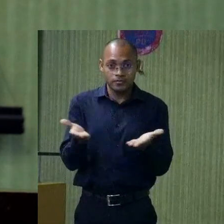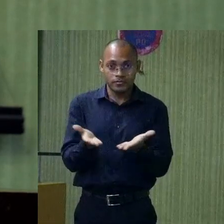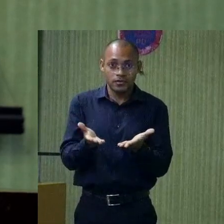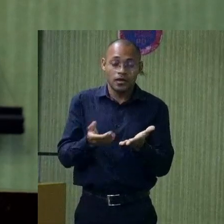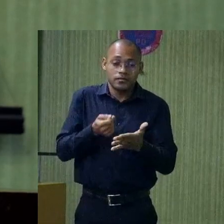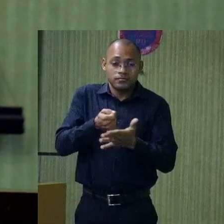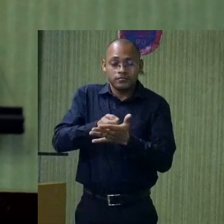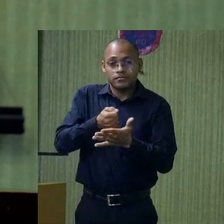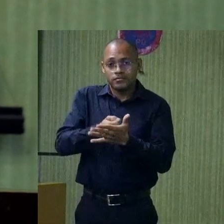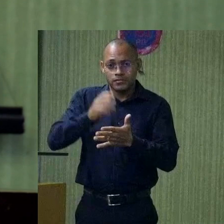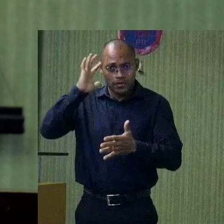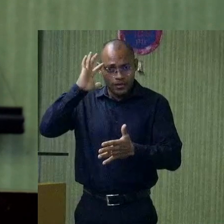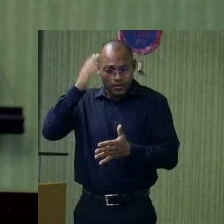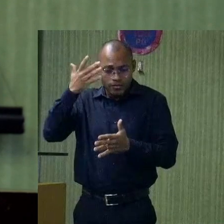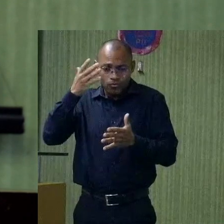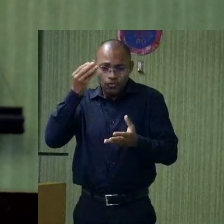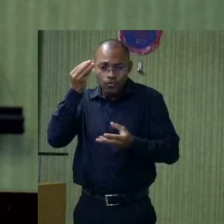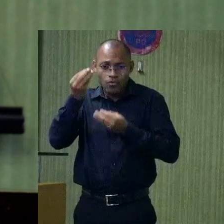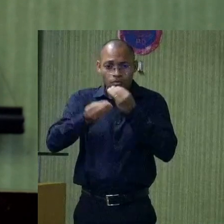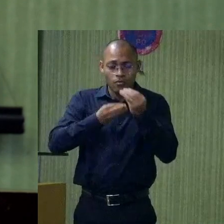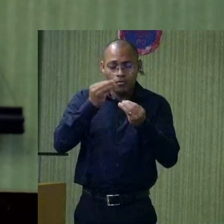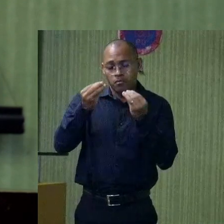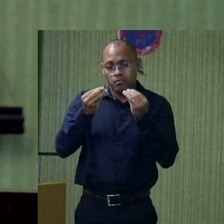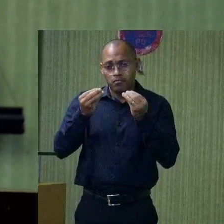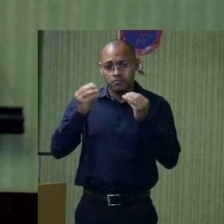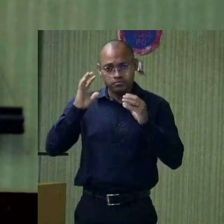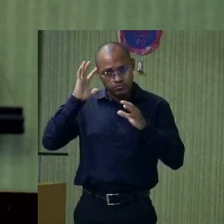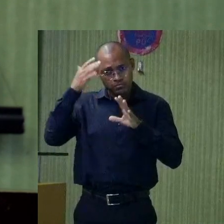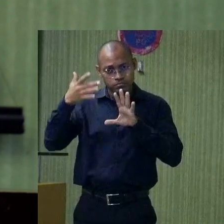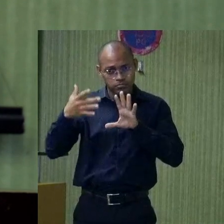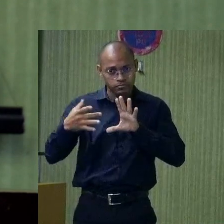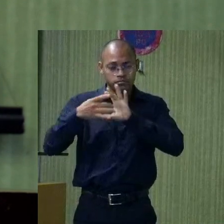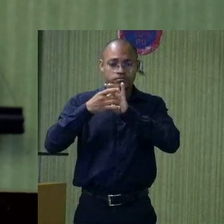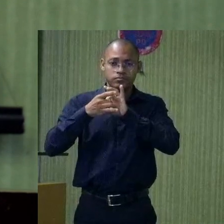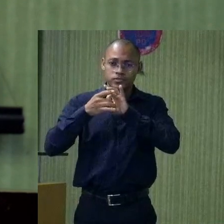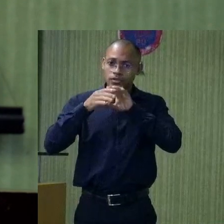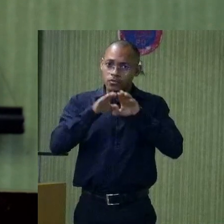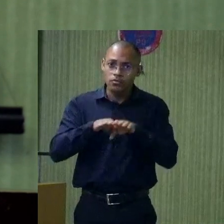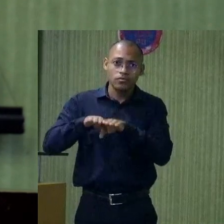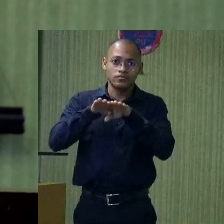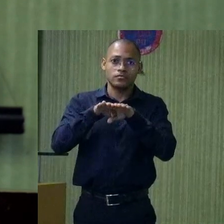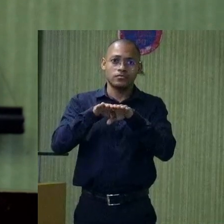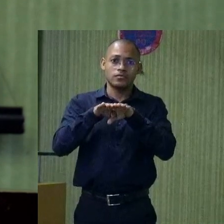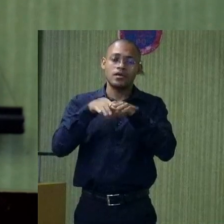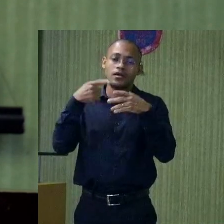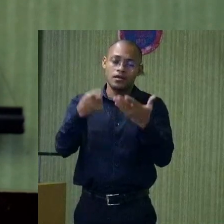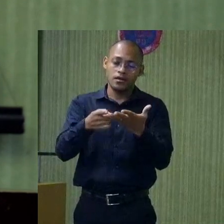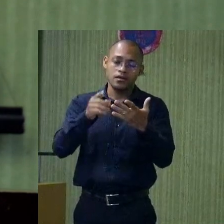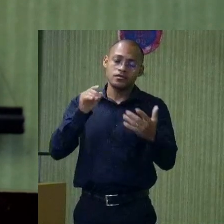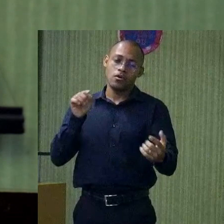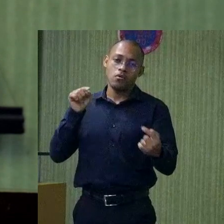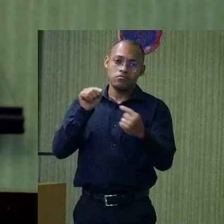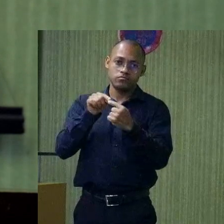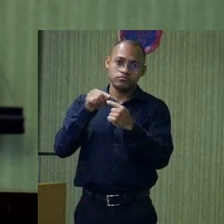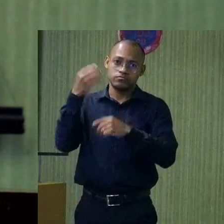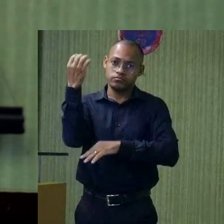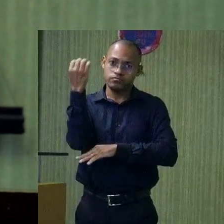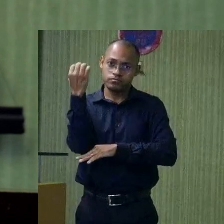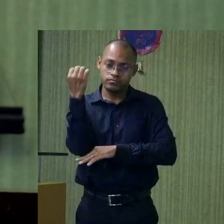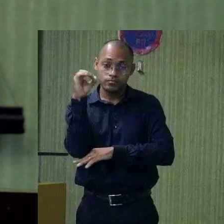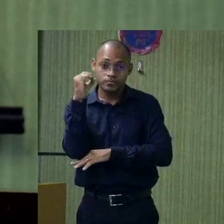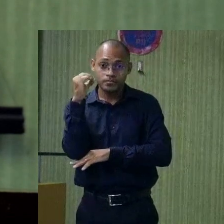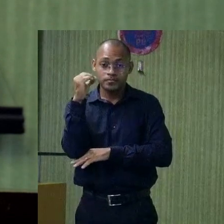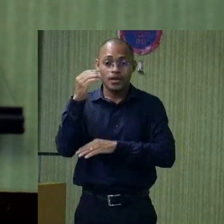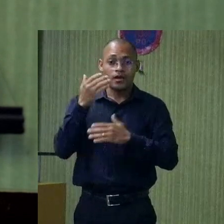solução consensual esse tem sido o momento do Ministério Público do Rio Grande do Sul né de diálogo e